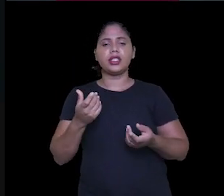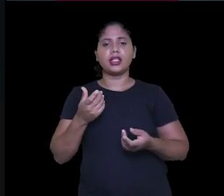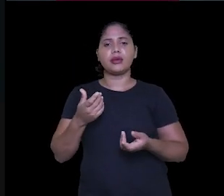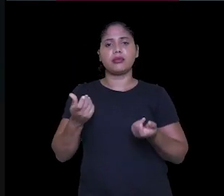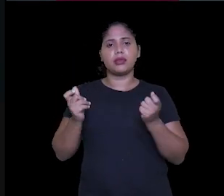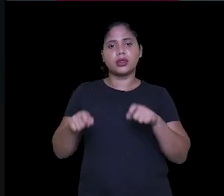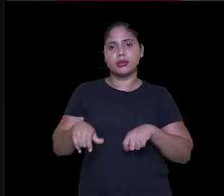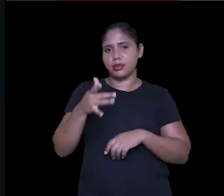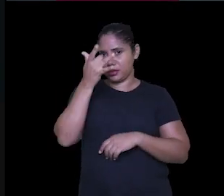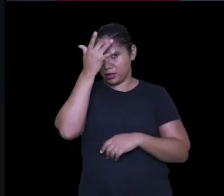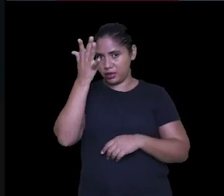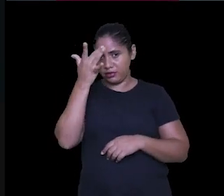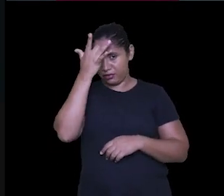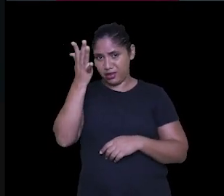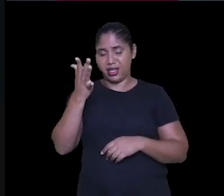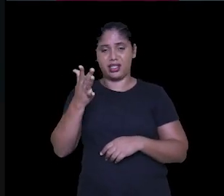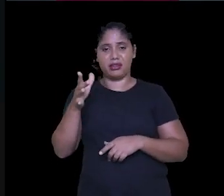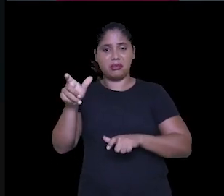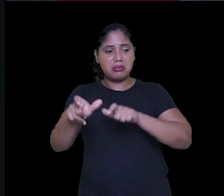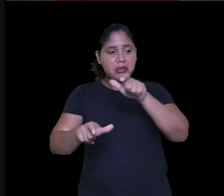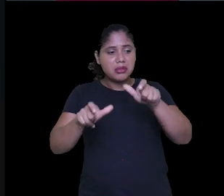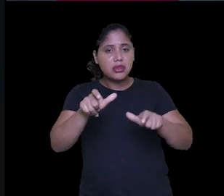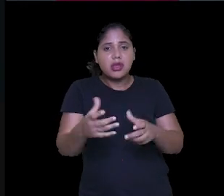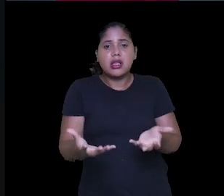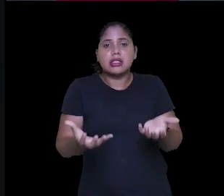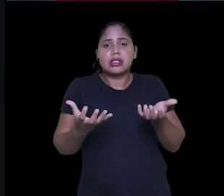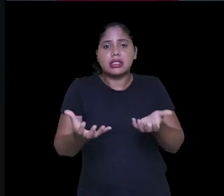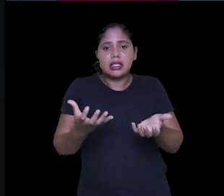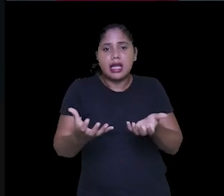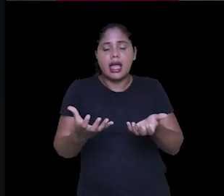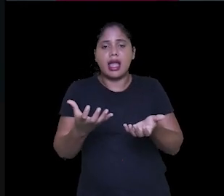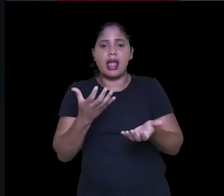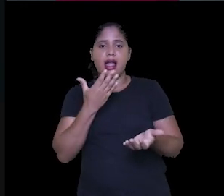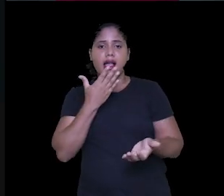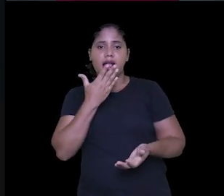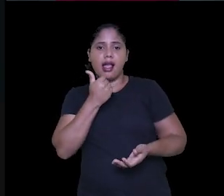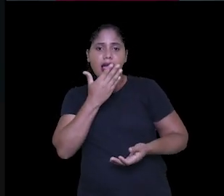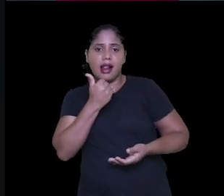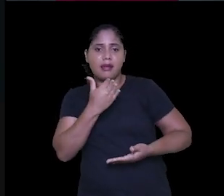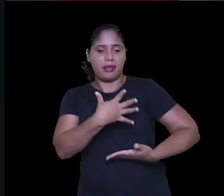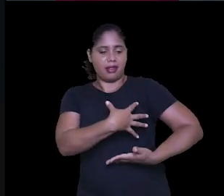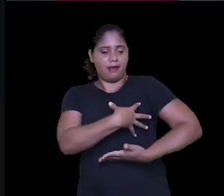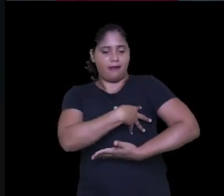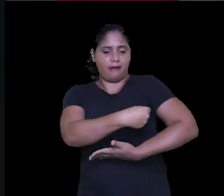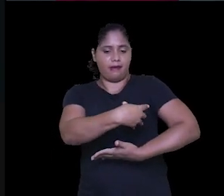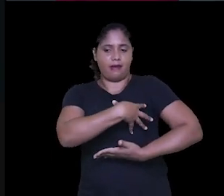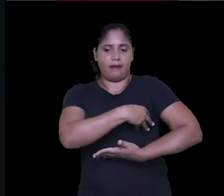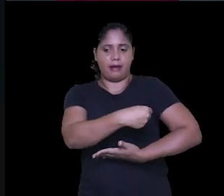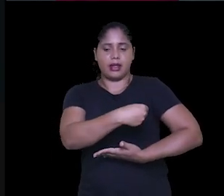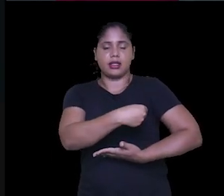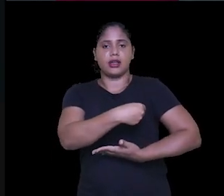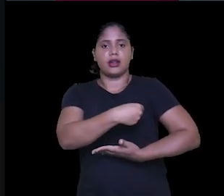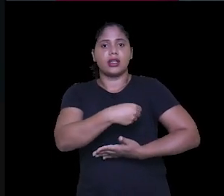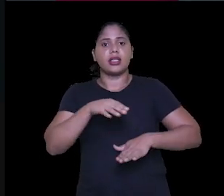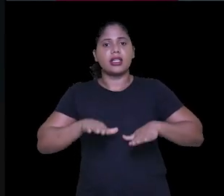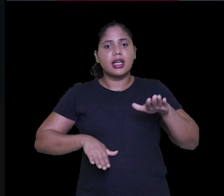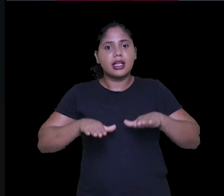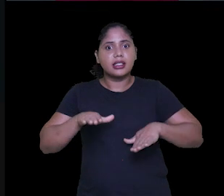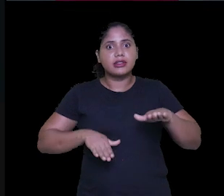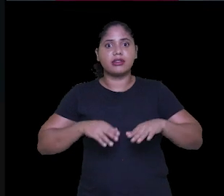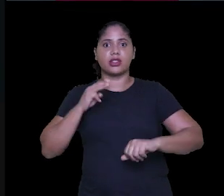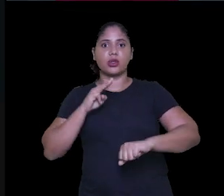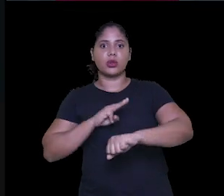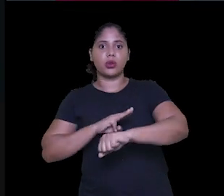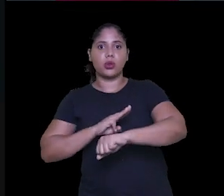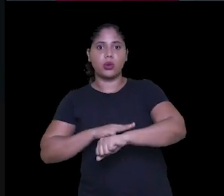observar. Quando as mamas elas estiverem cheias, o que deve fazer? Né? Significa que o corpo ele está produzindo uma maior quantidade